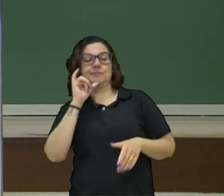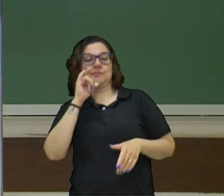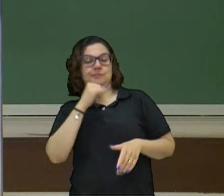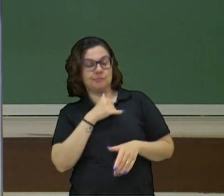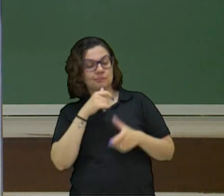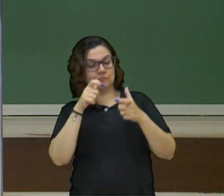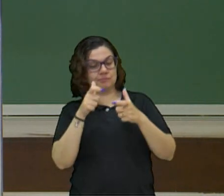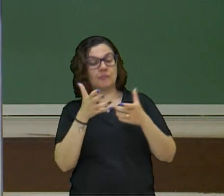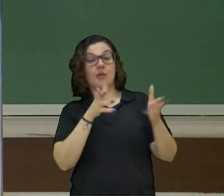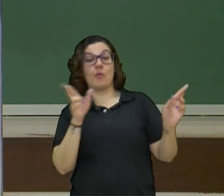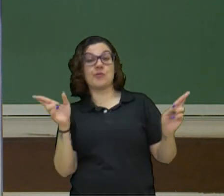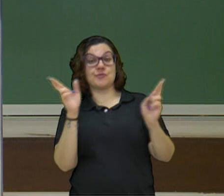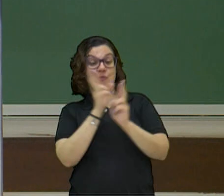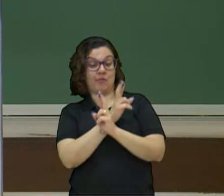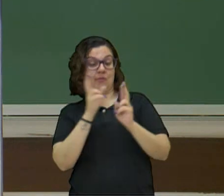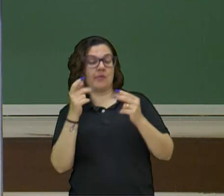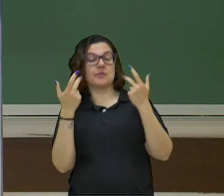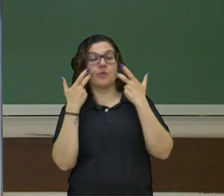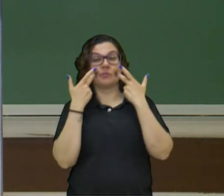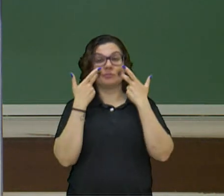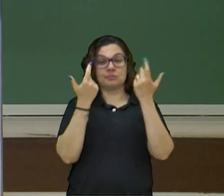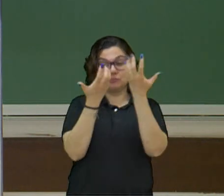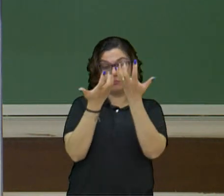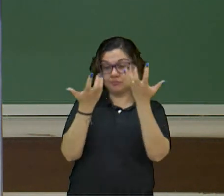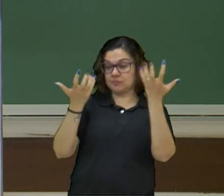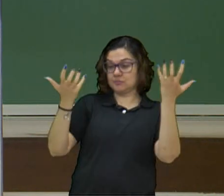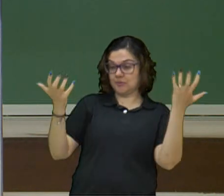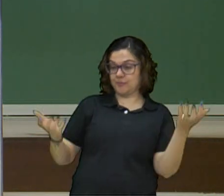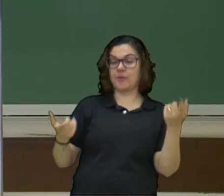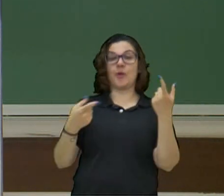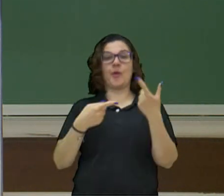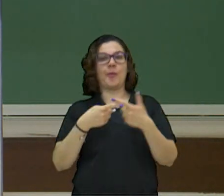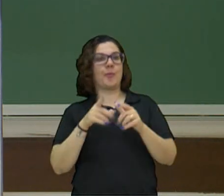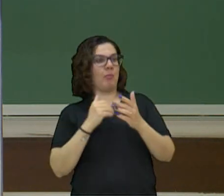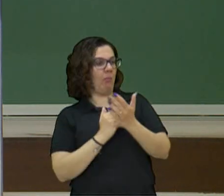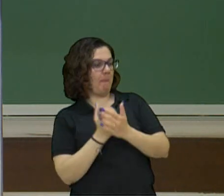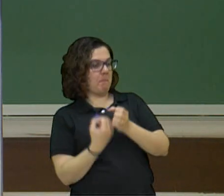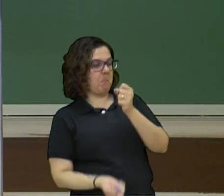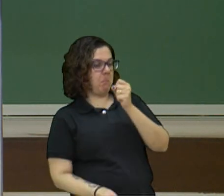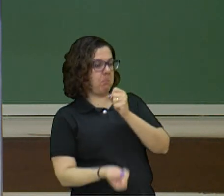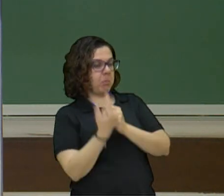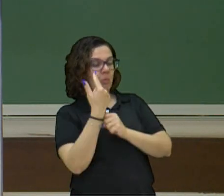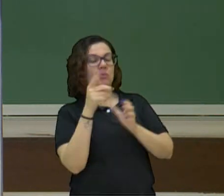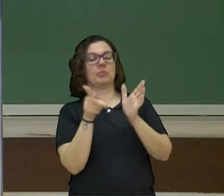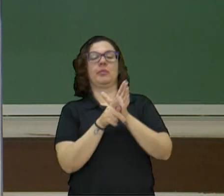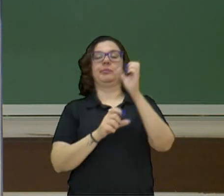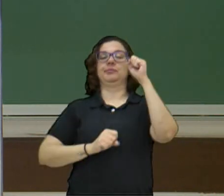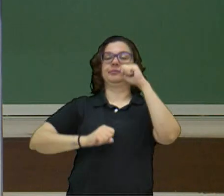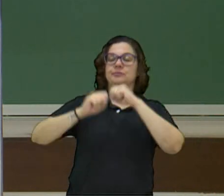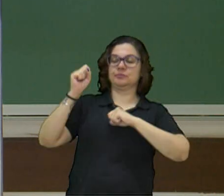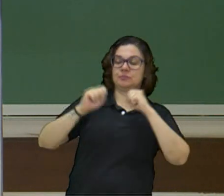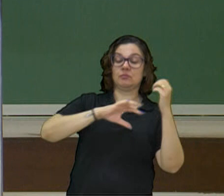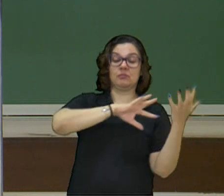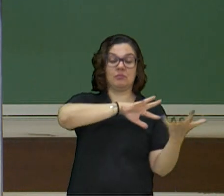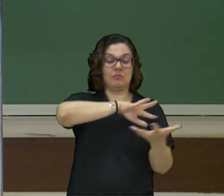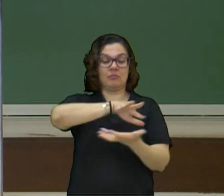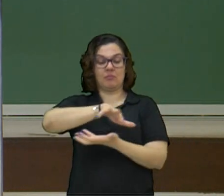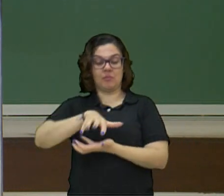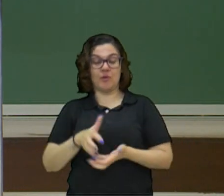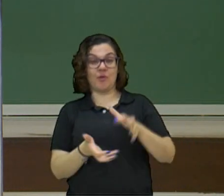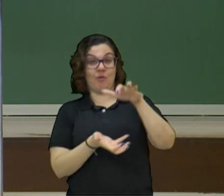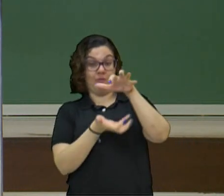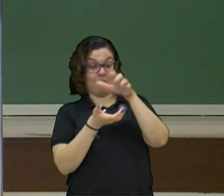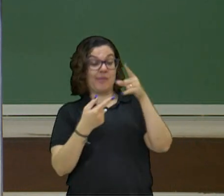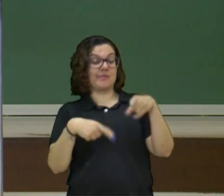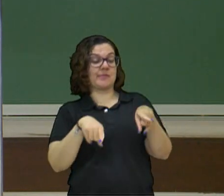a nossa relação hoje com os recursos naturais devido à grande industrialização do nosso planeta globalização o desenvolvimento